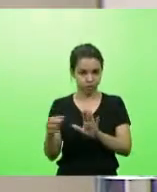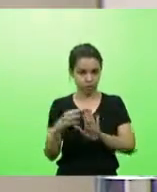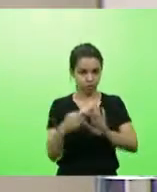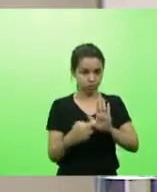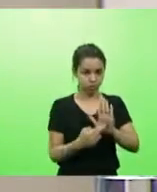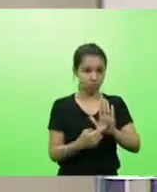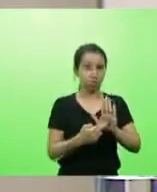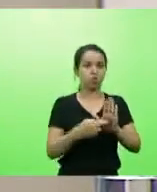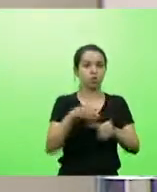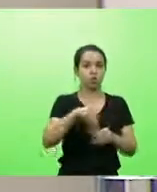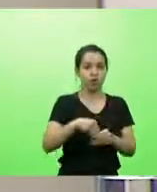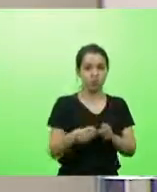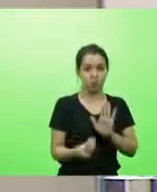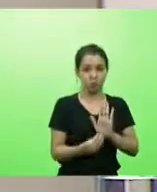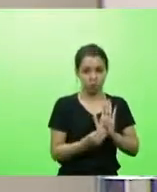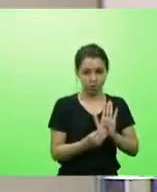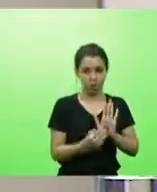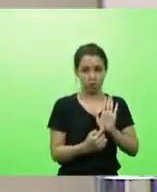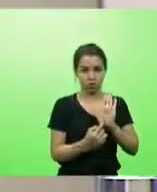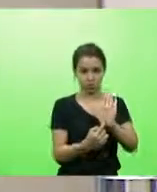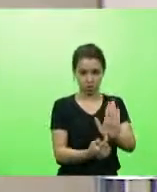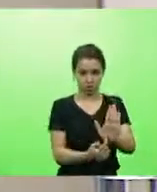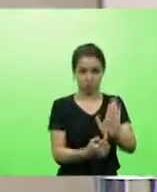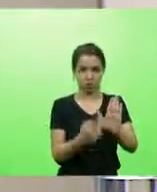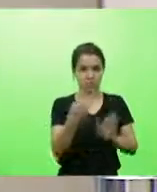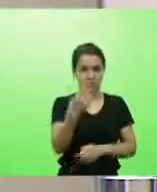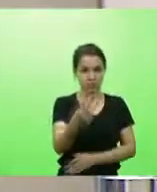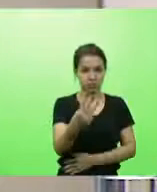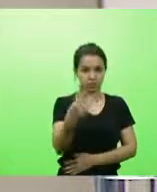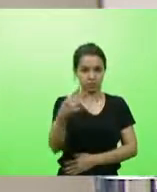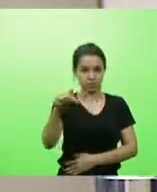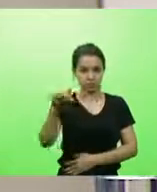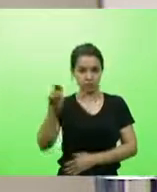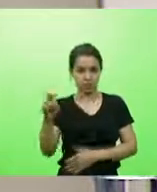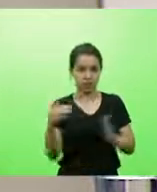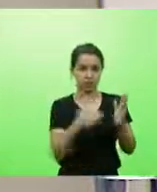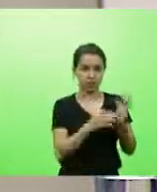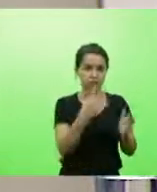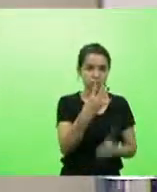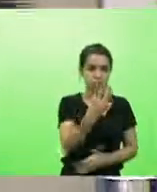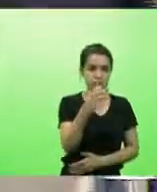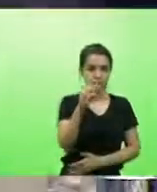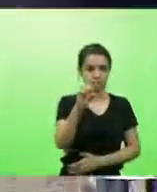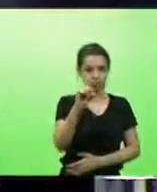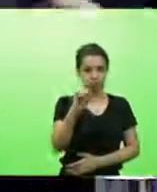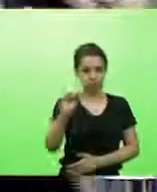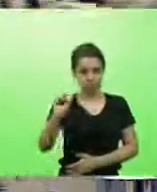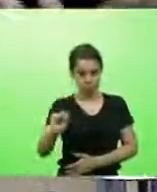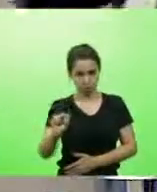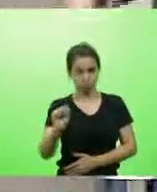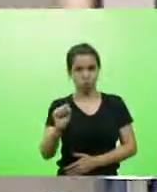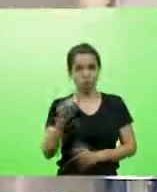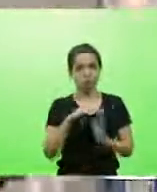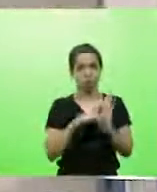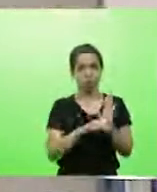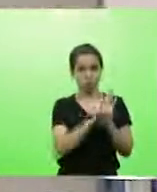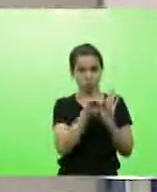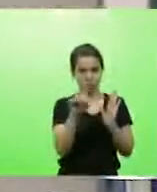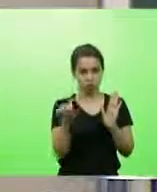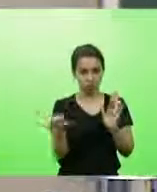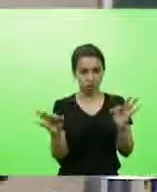interno as seguintes indicações. Indicações 375 a 408. Fim da ordem do dia. Passamos às